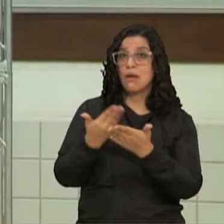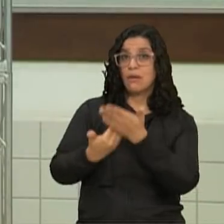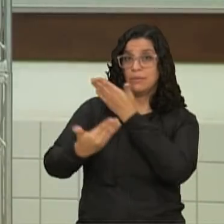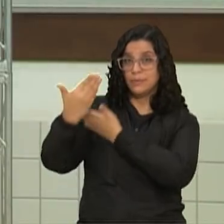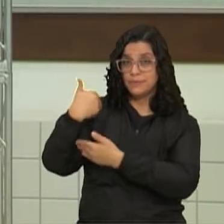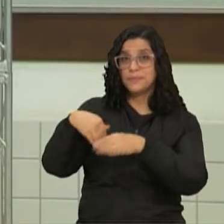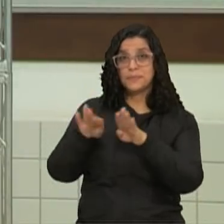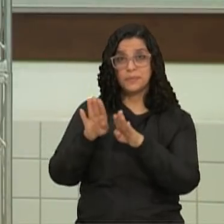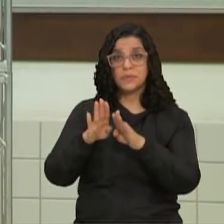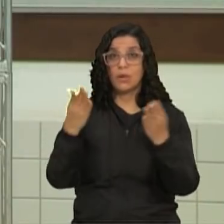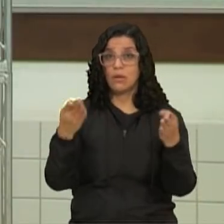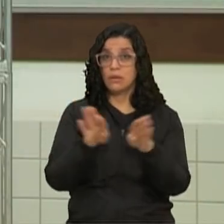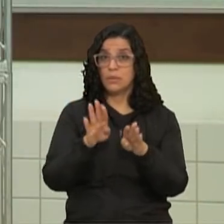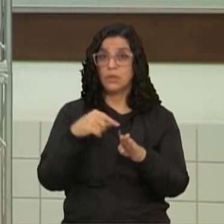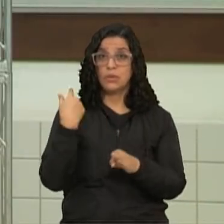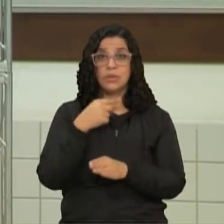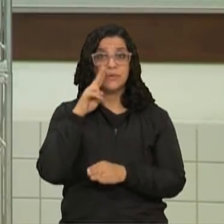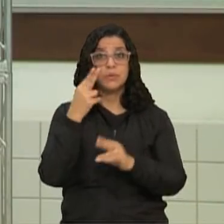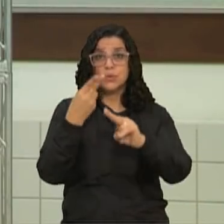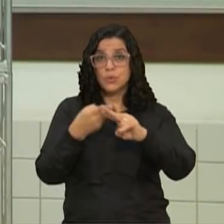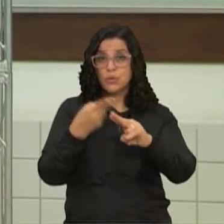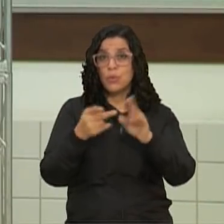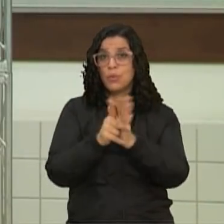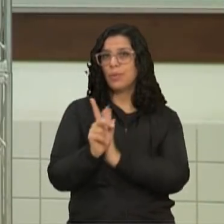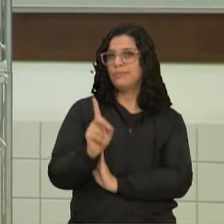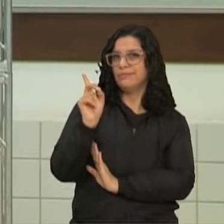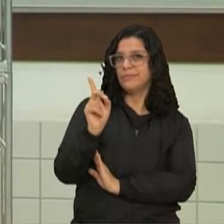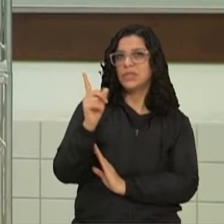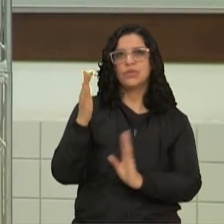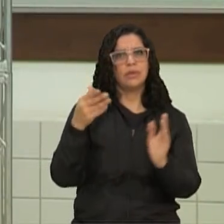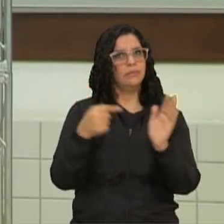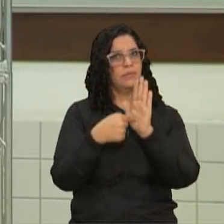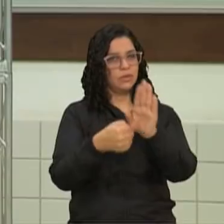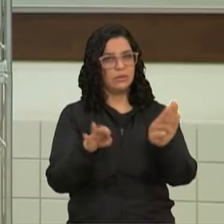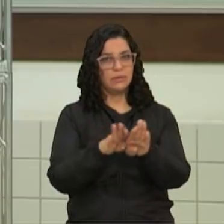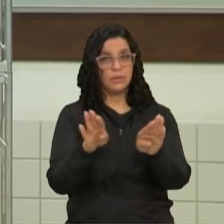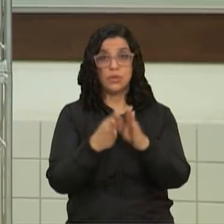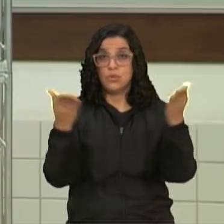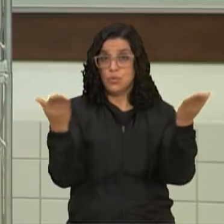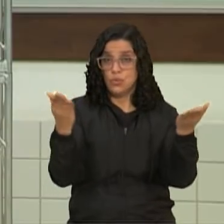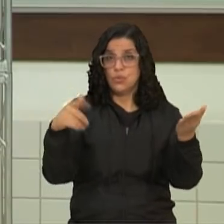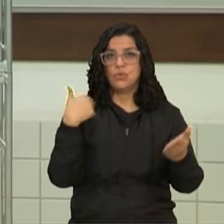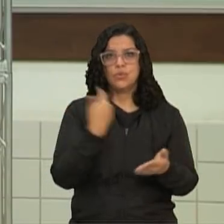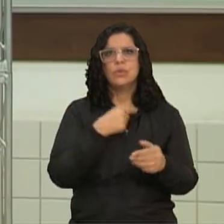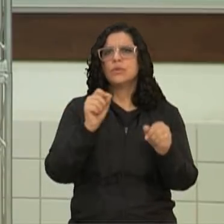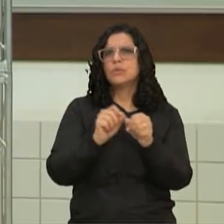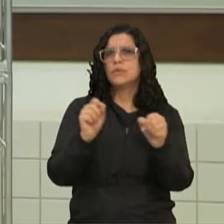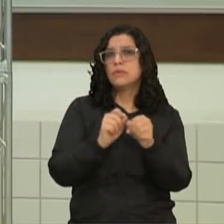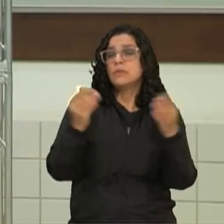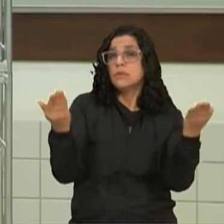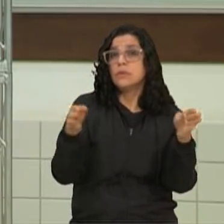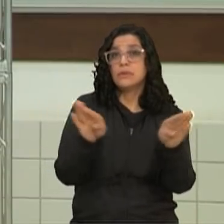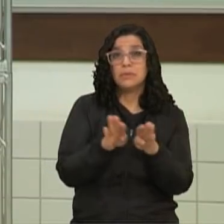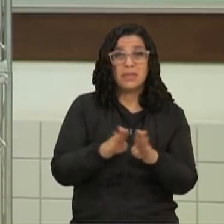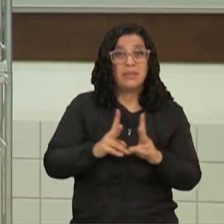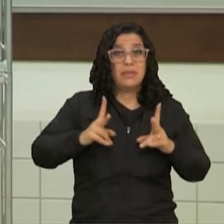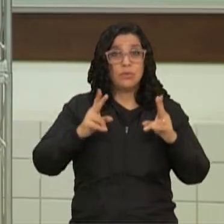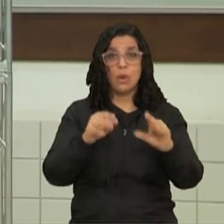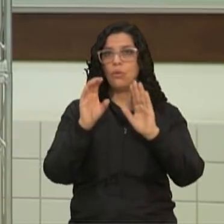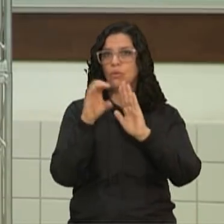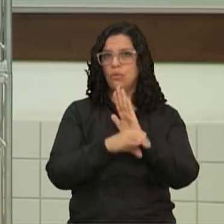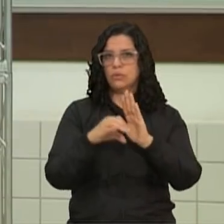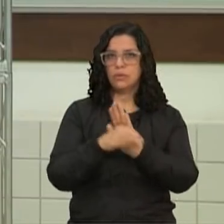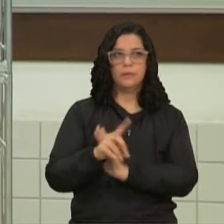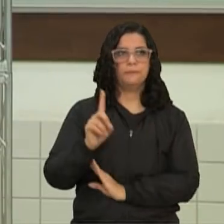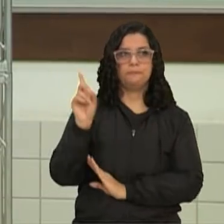passada, né, gente? Na aula passada a gente usou essas propriedades. E para a gente resolver hoje, a gente vai utilizar exatamente esse